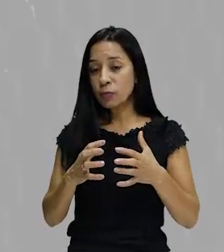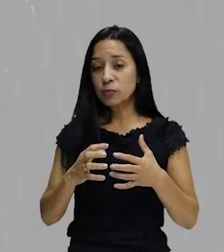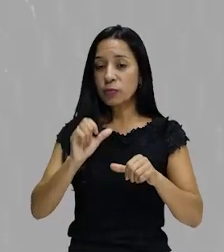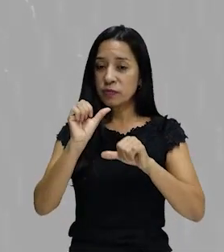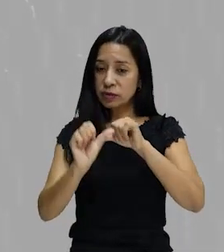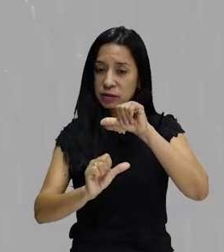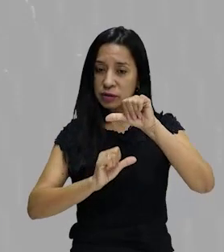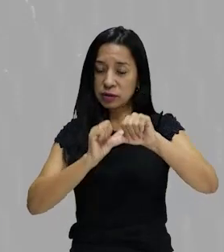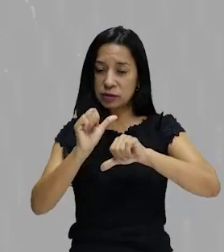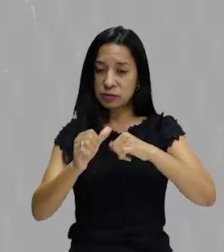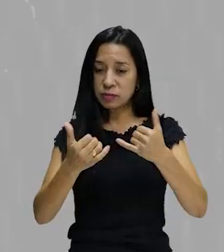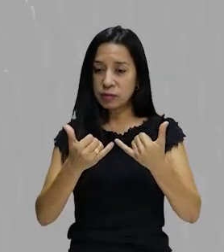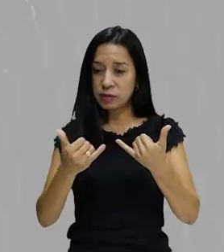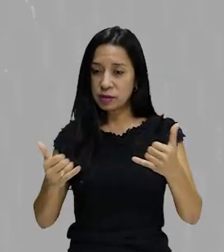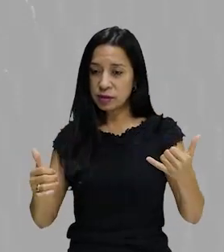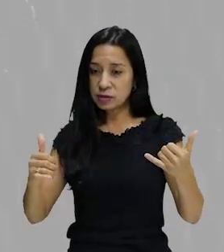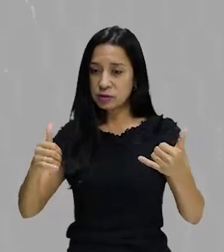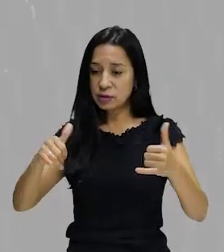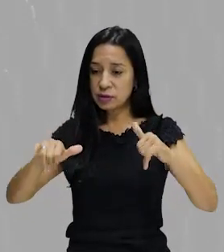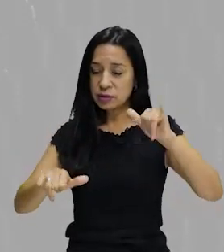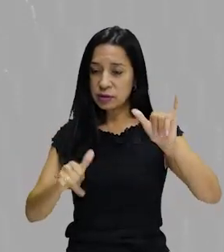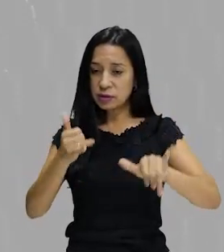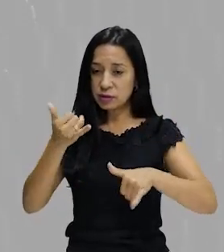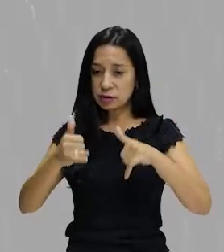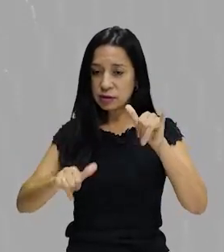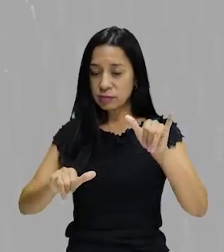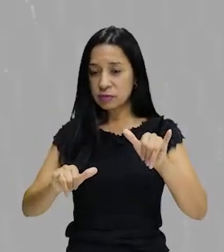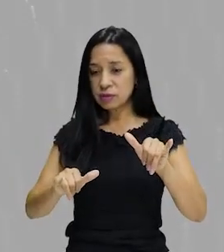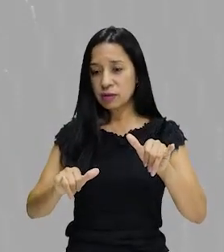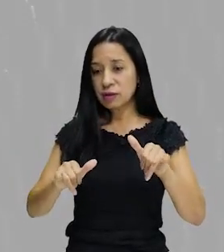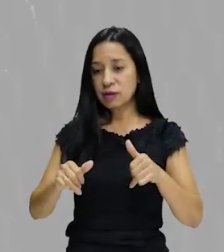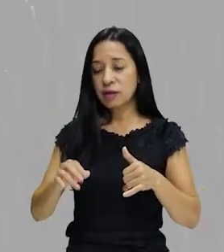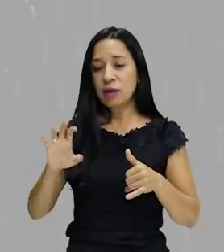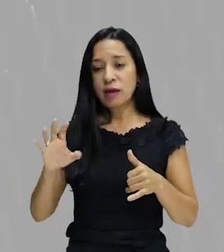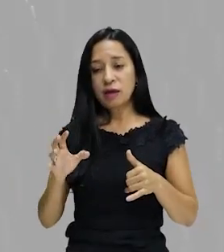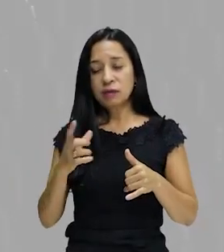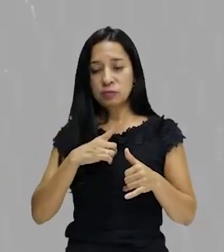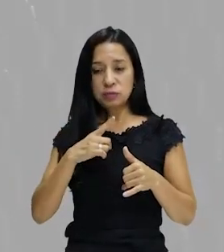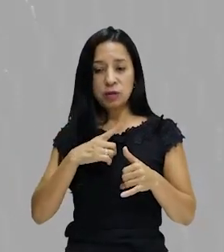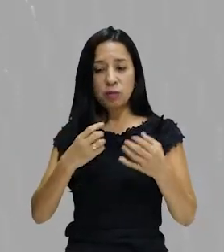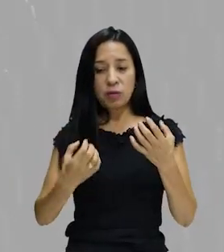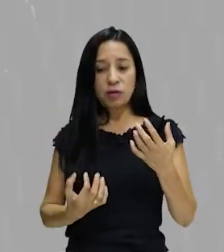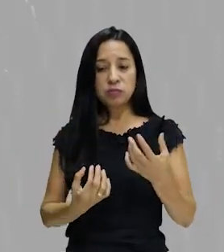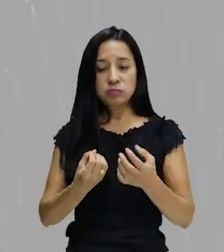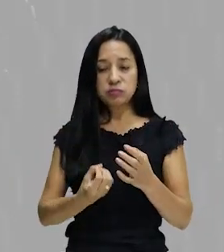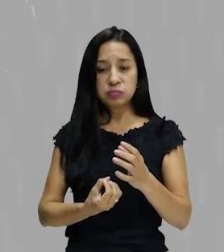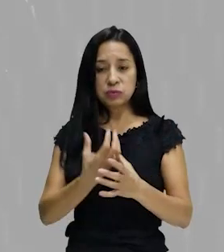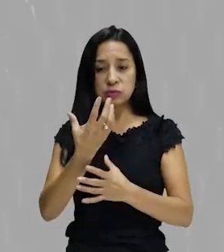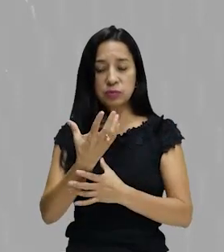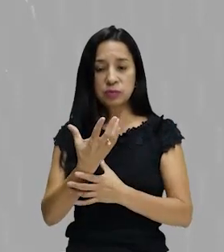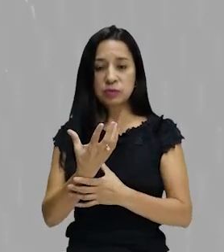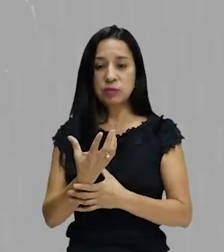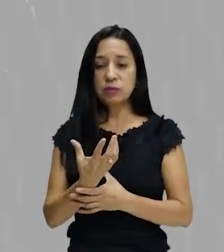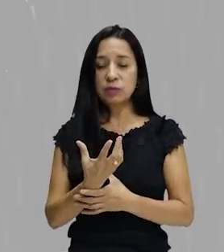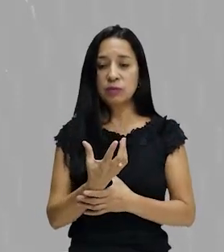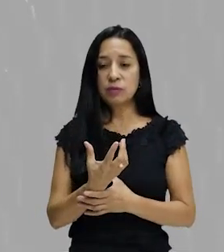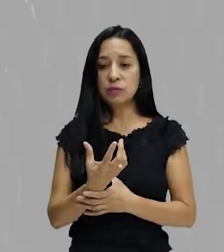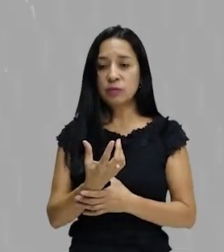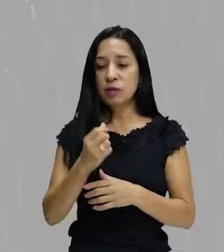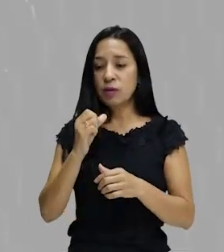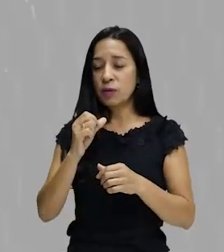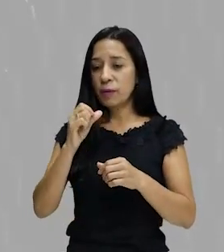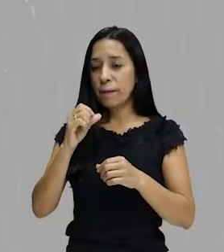né? Então acontece uma explosão dentro do motor. Essa explosão ela é ocasionada aí com a mistura